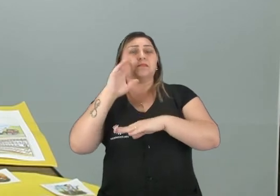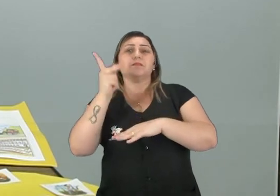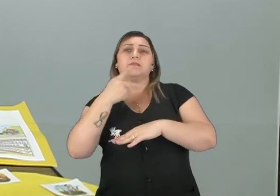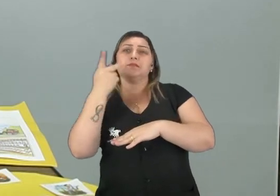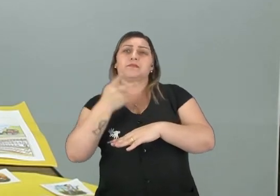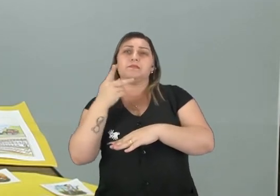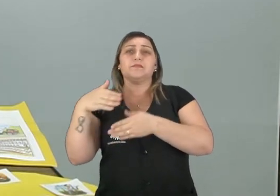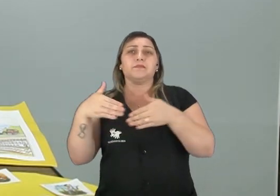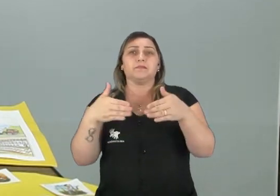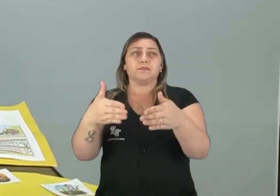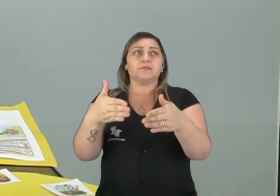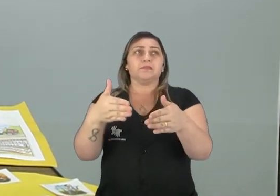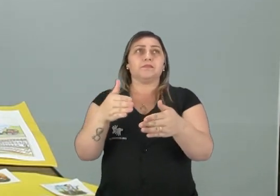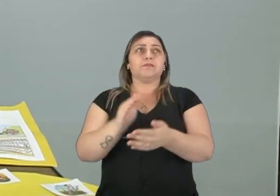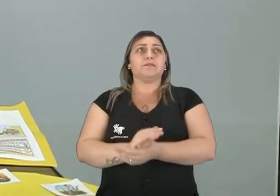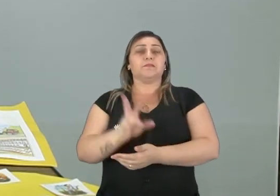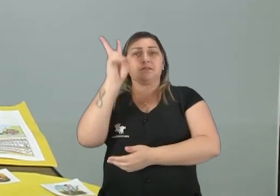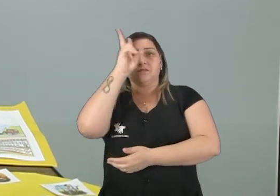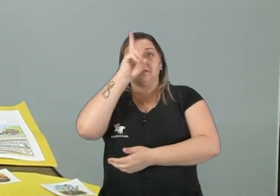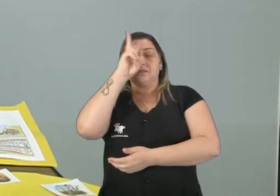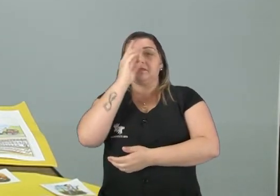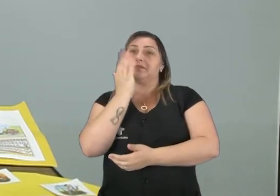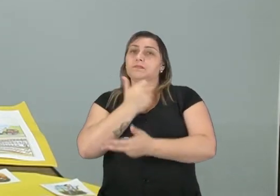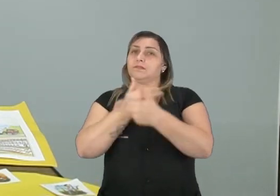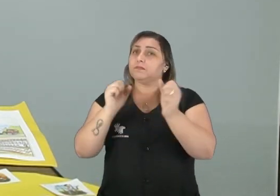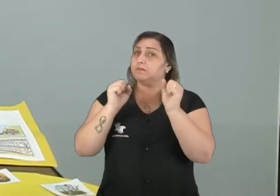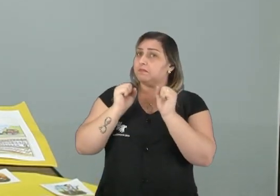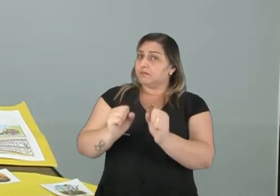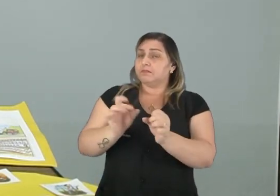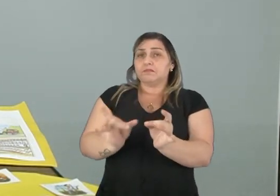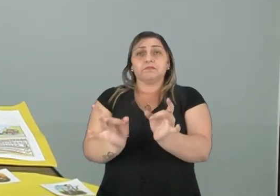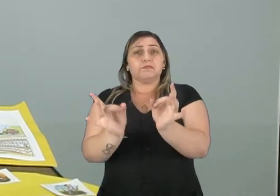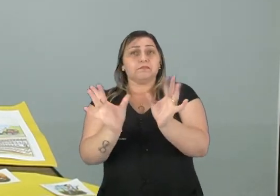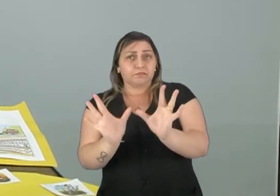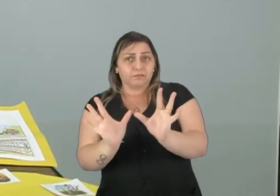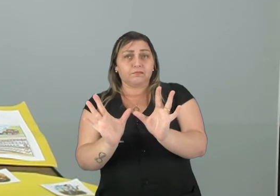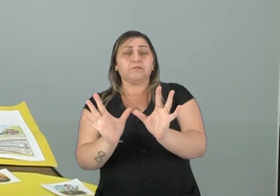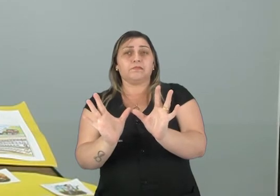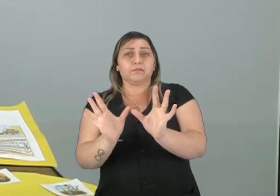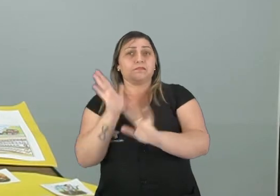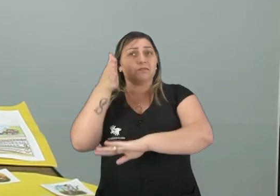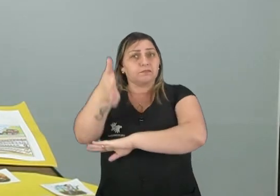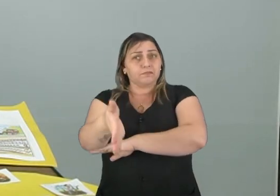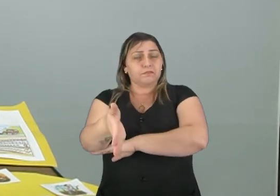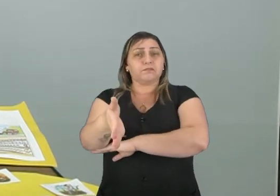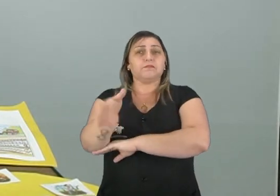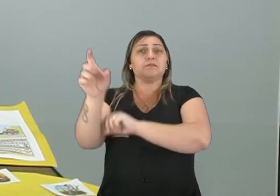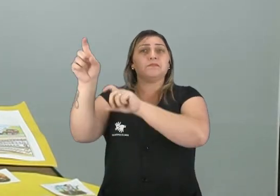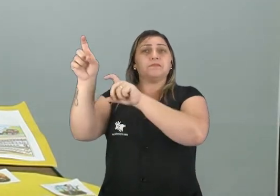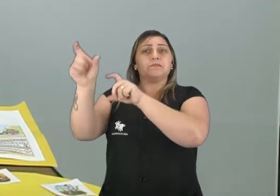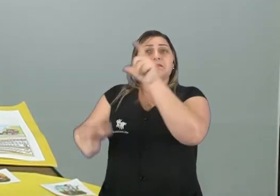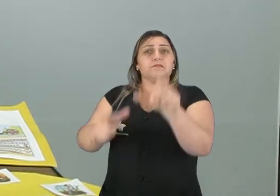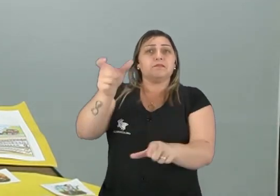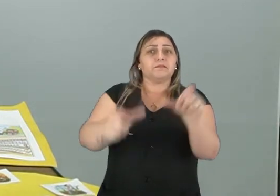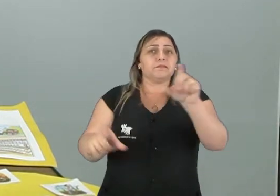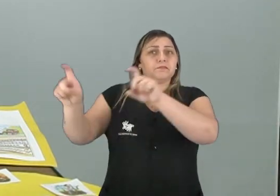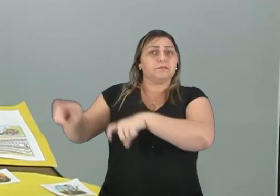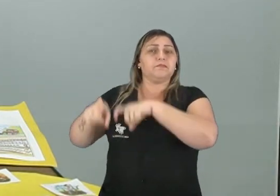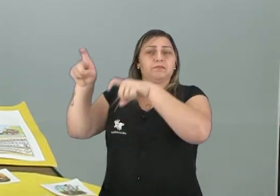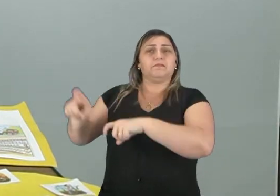sobre o percurso. Lembra que os alimentos, eles podem ser vendidos ali diretamente do produtor aos